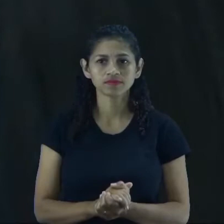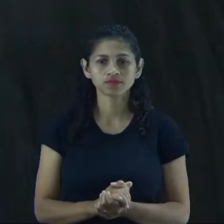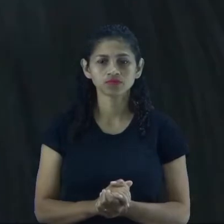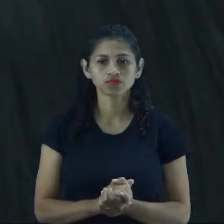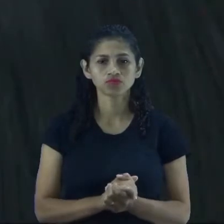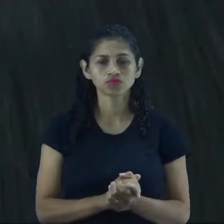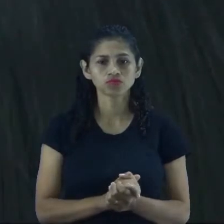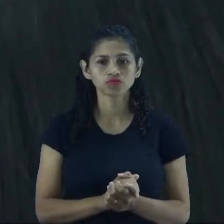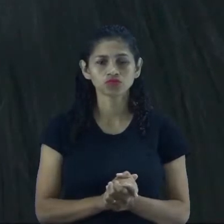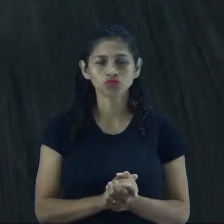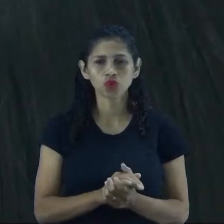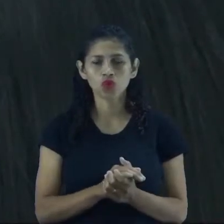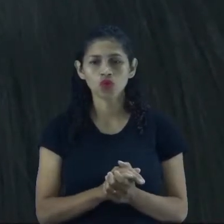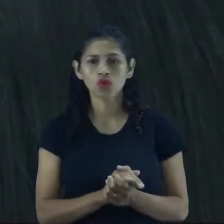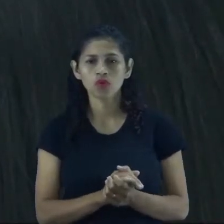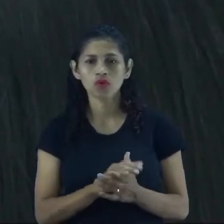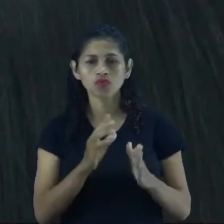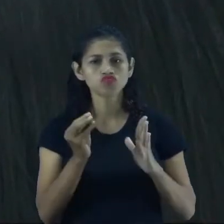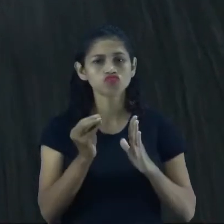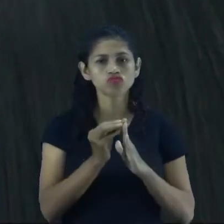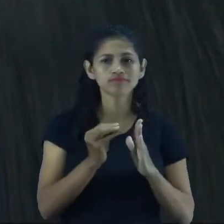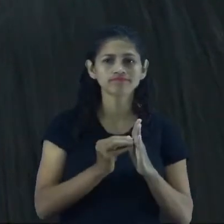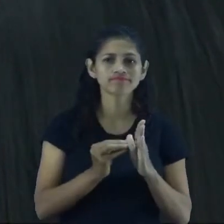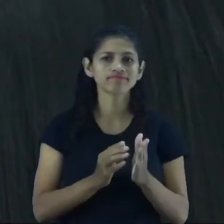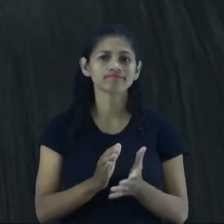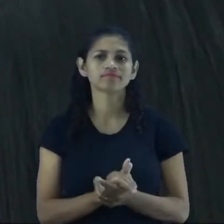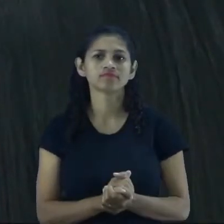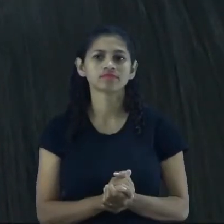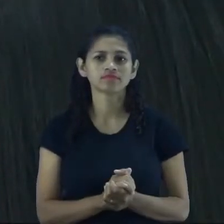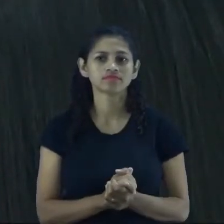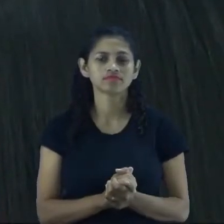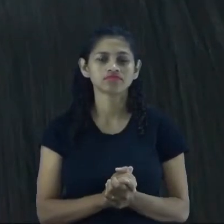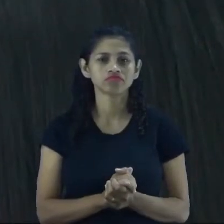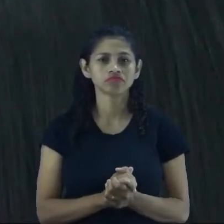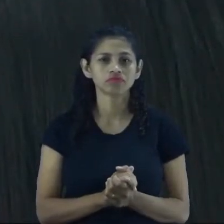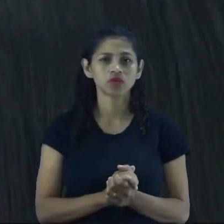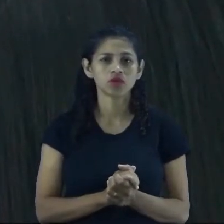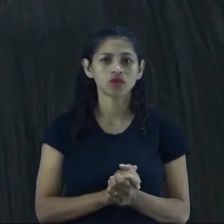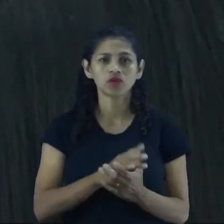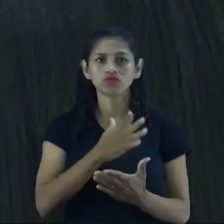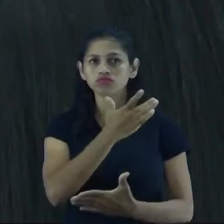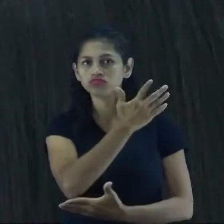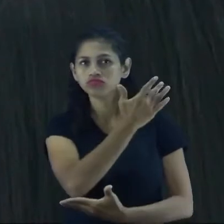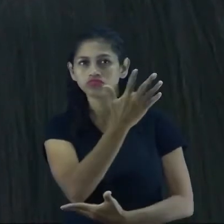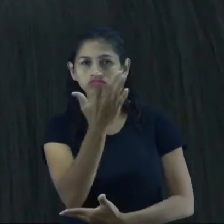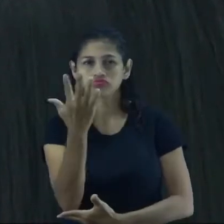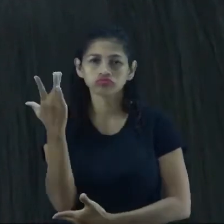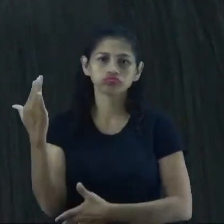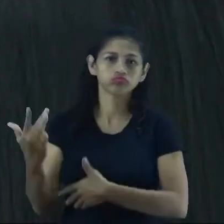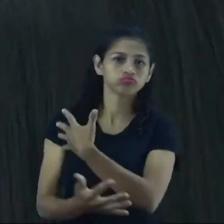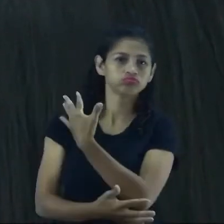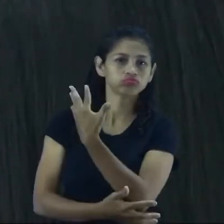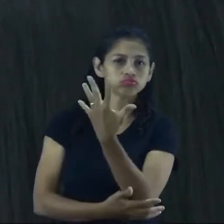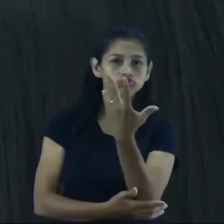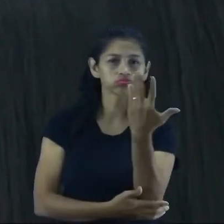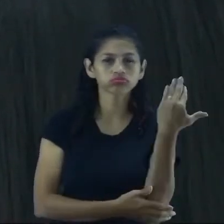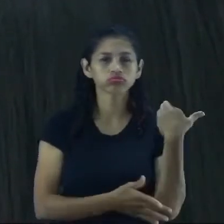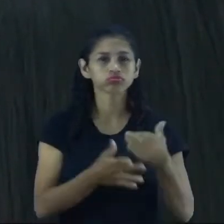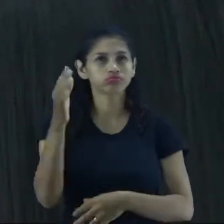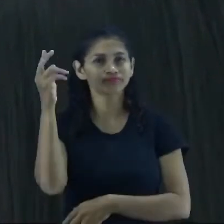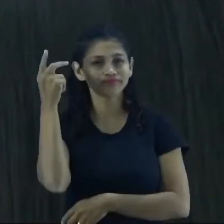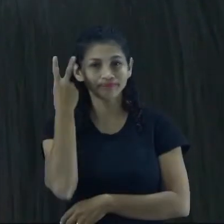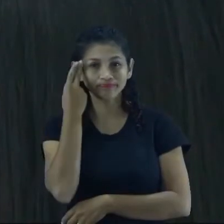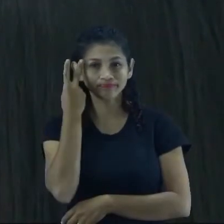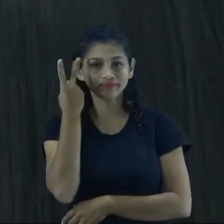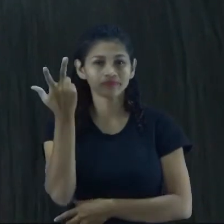elementos naturais ou elementos da natureza. Também fica certinho assim essa resposta,